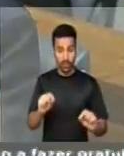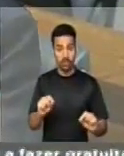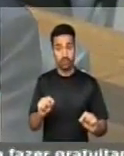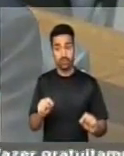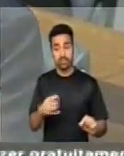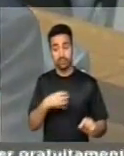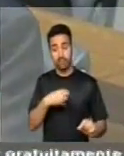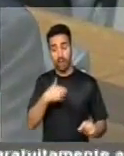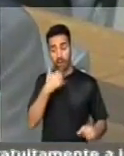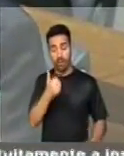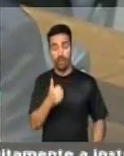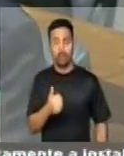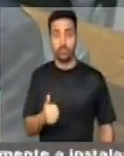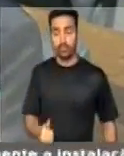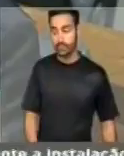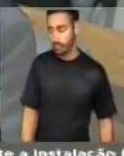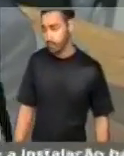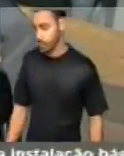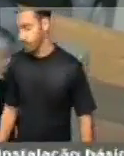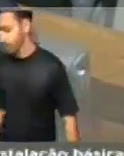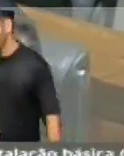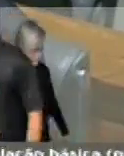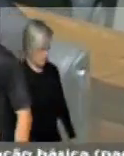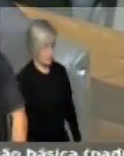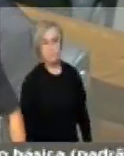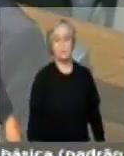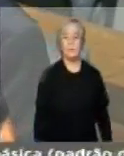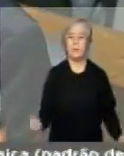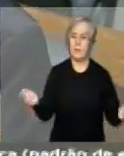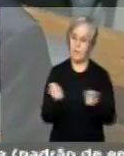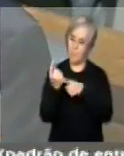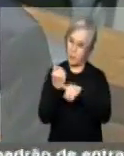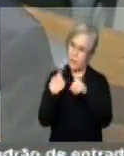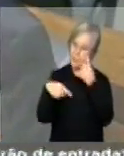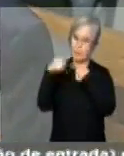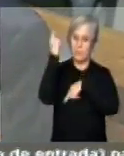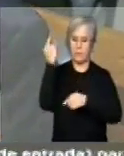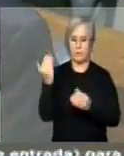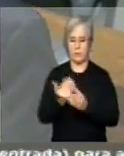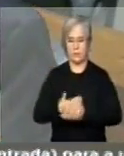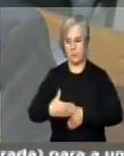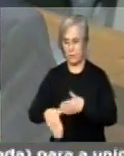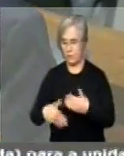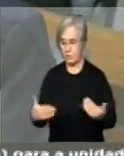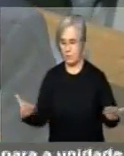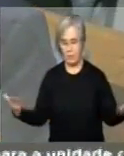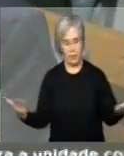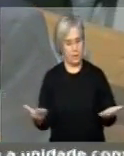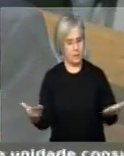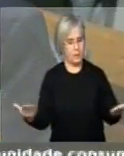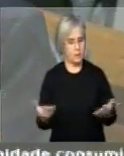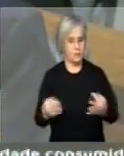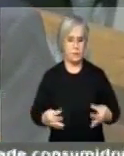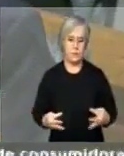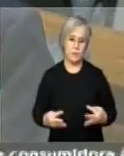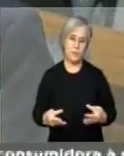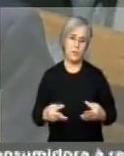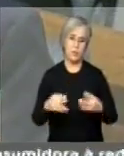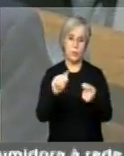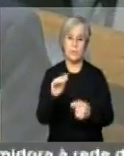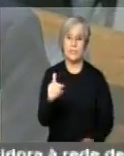maior, que ela possa crescer nesse processo. Isso vale para todos os 17